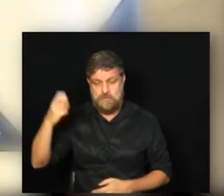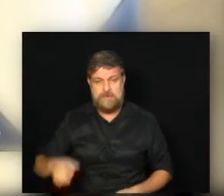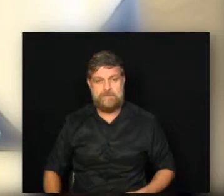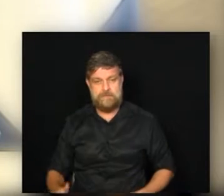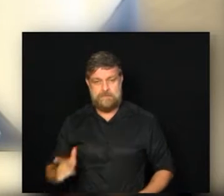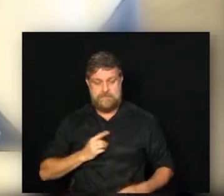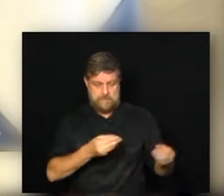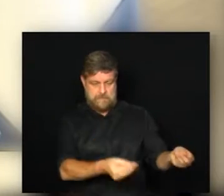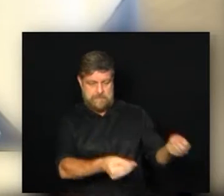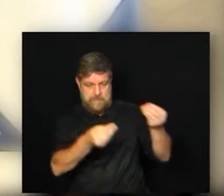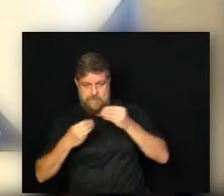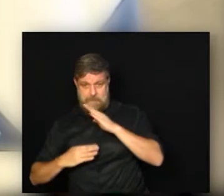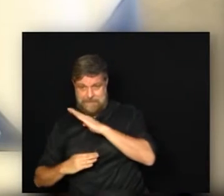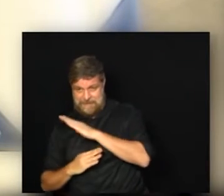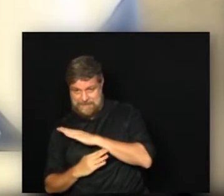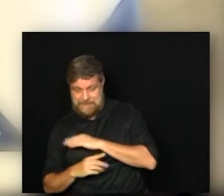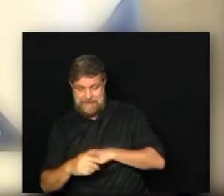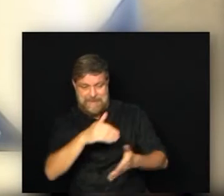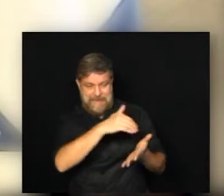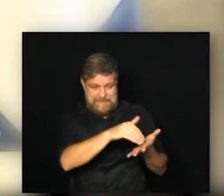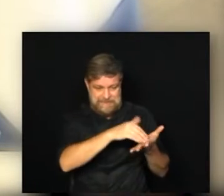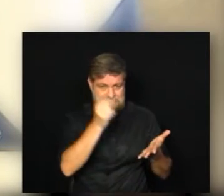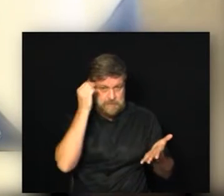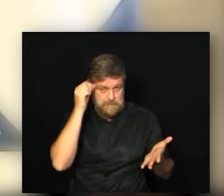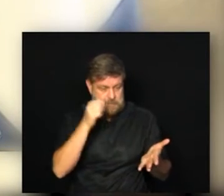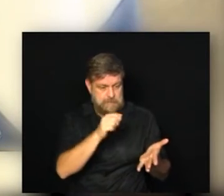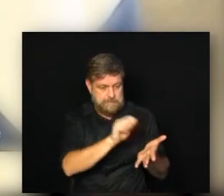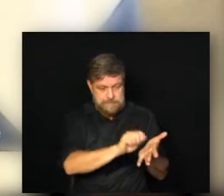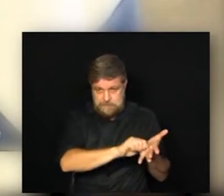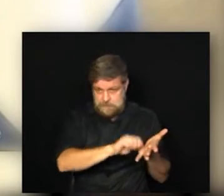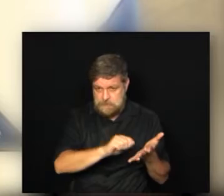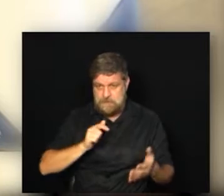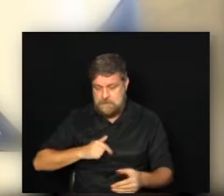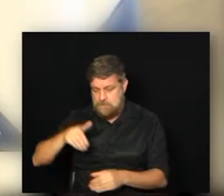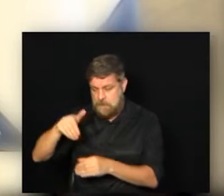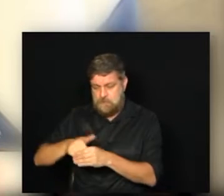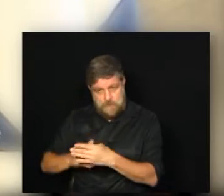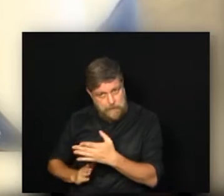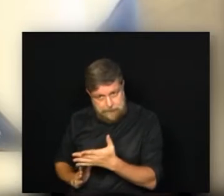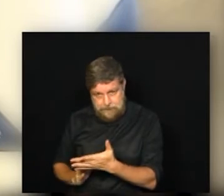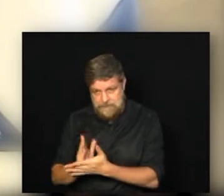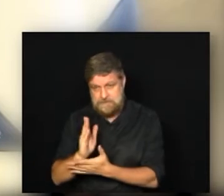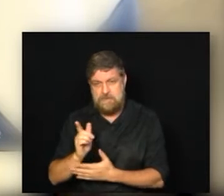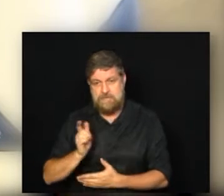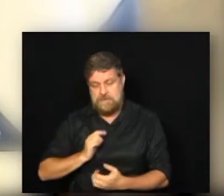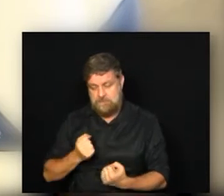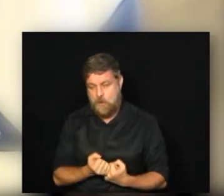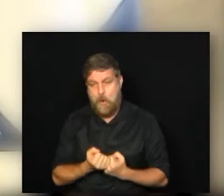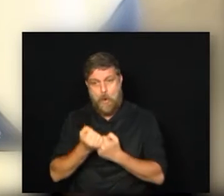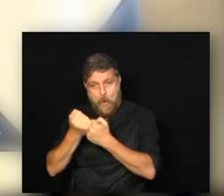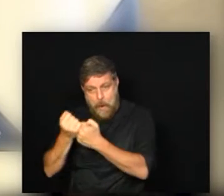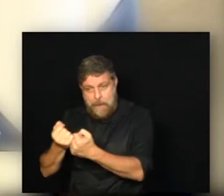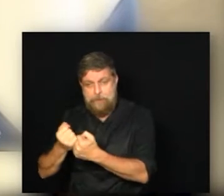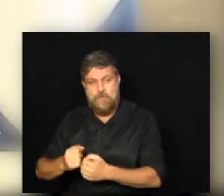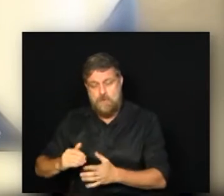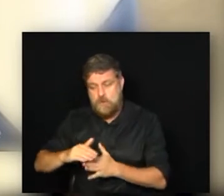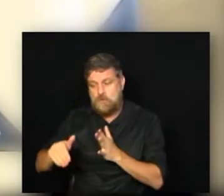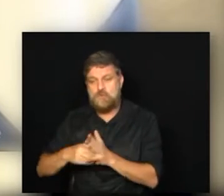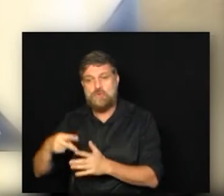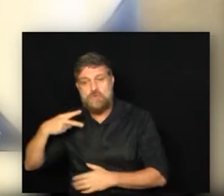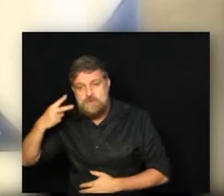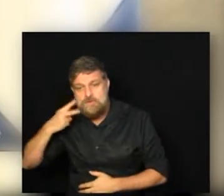trouxe a casa um projeto da Secretaria de Cultura, o CAC deu parecer favorável, toda assistência, tivemos um parecer favorável de todos os vereadores